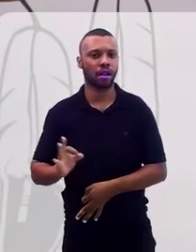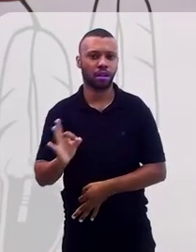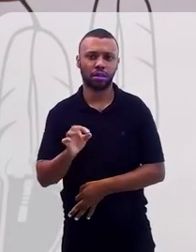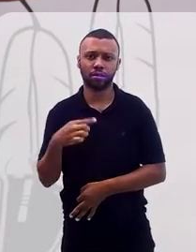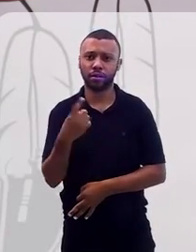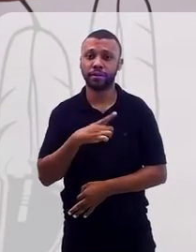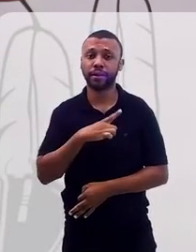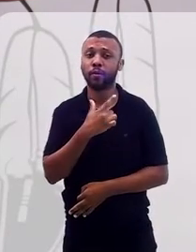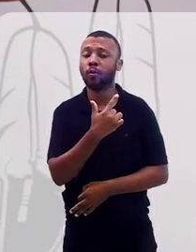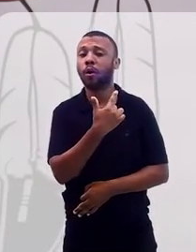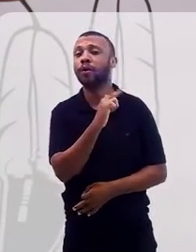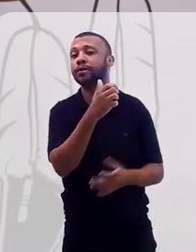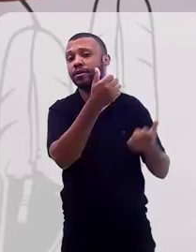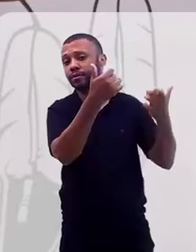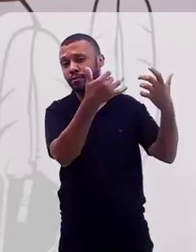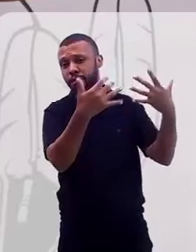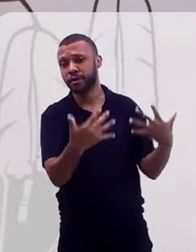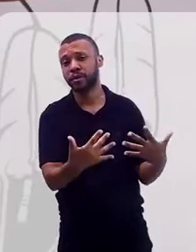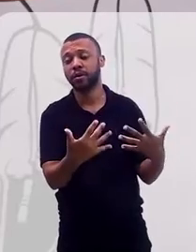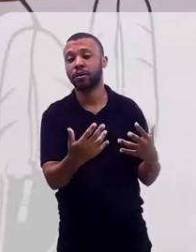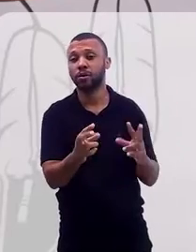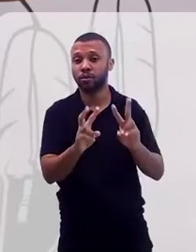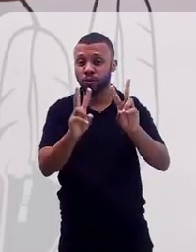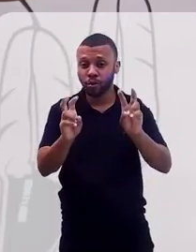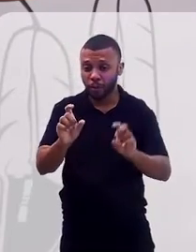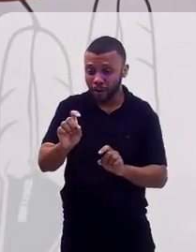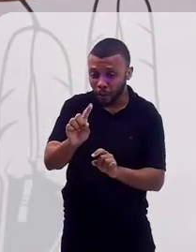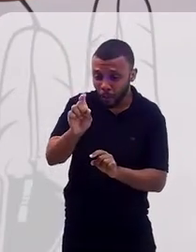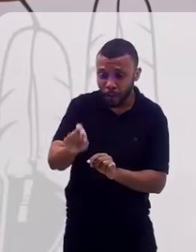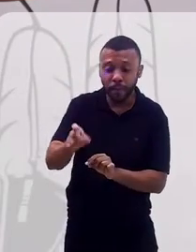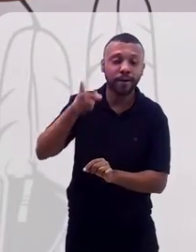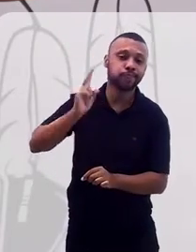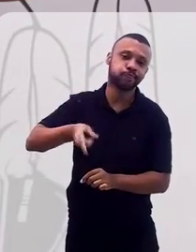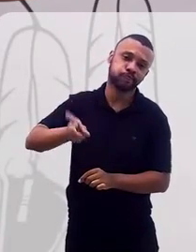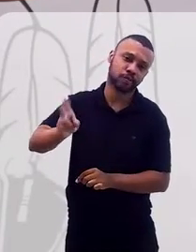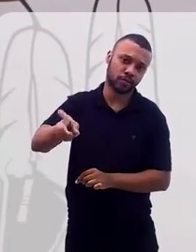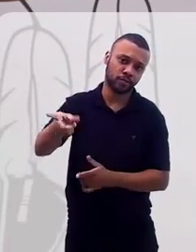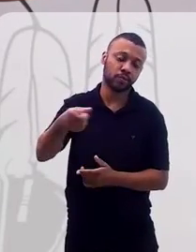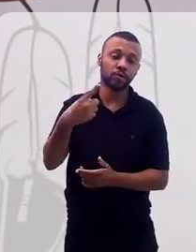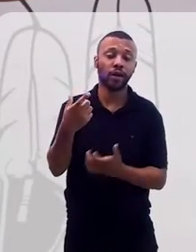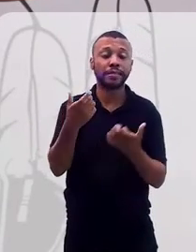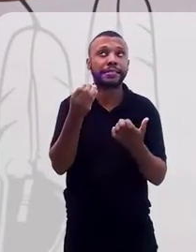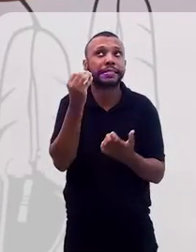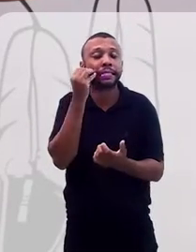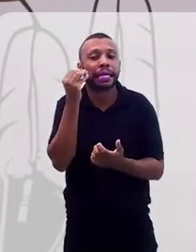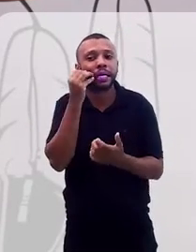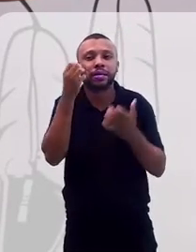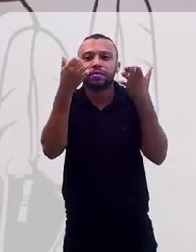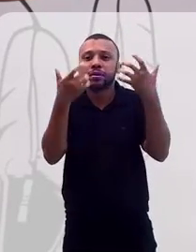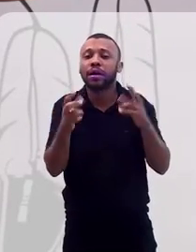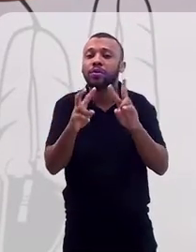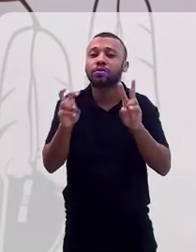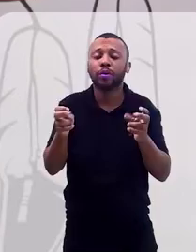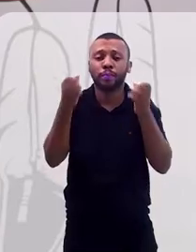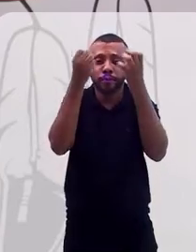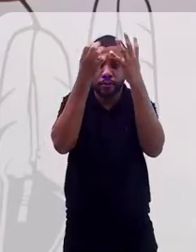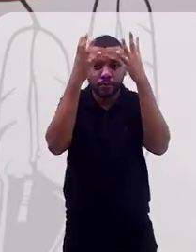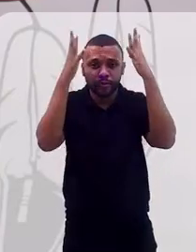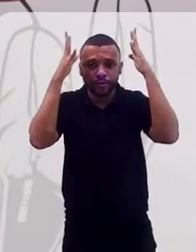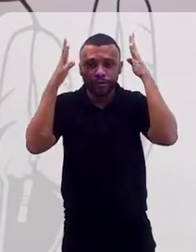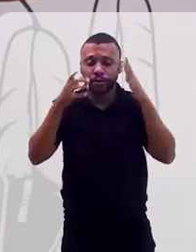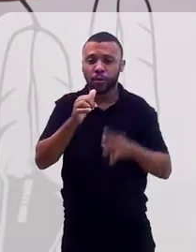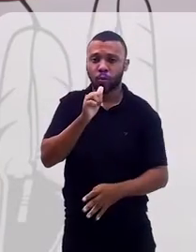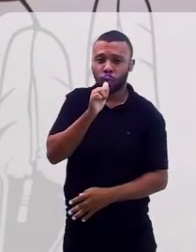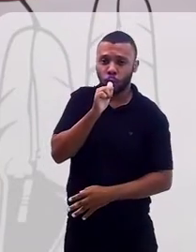para isso nós vamos ter uma outra explicação sobre o mesmo problema então a gente tende a dizer o chamanismo